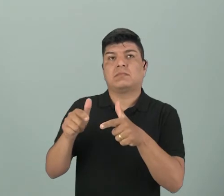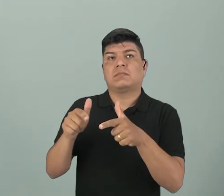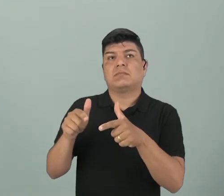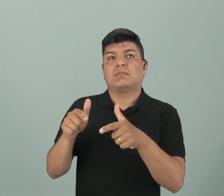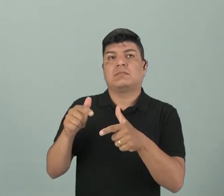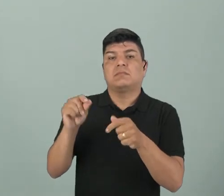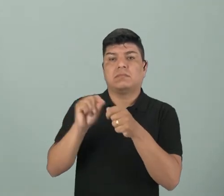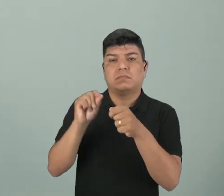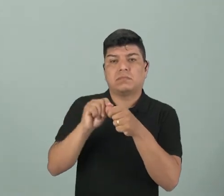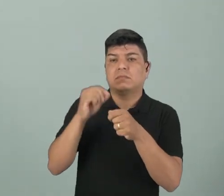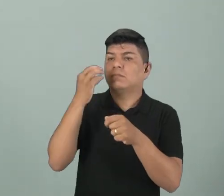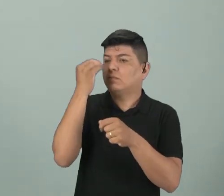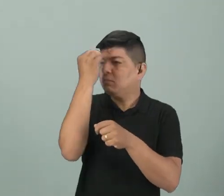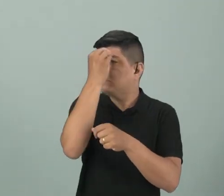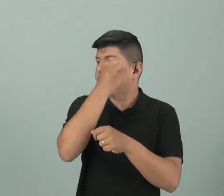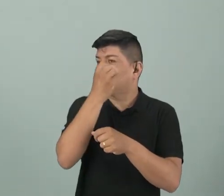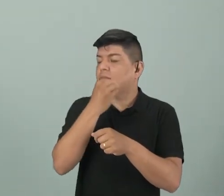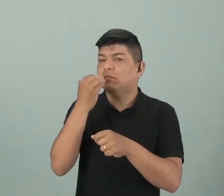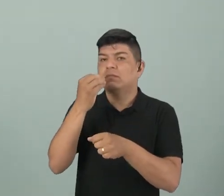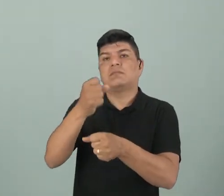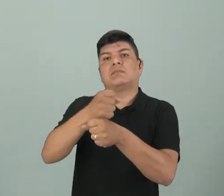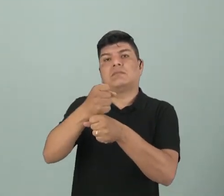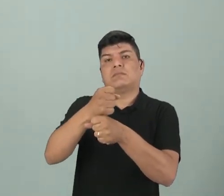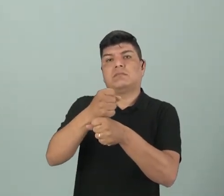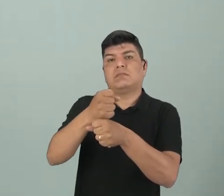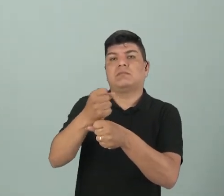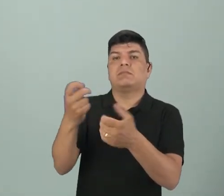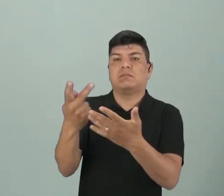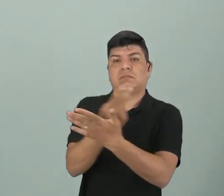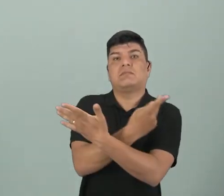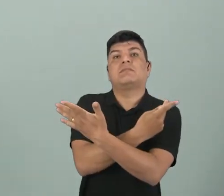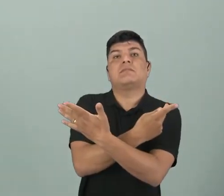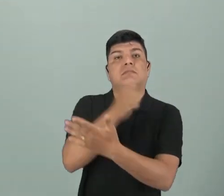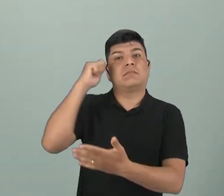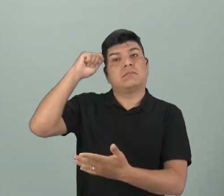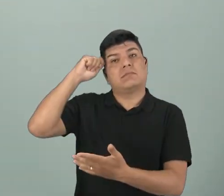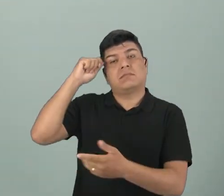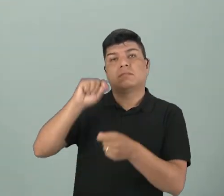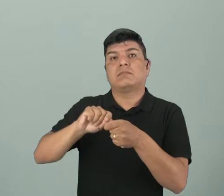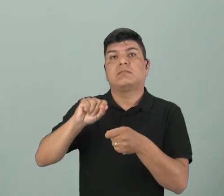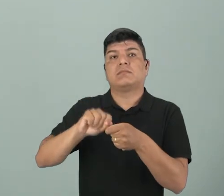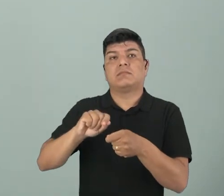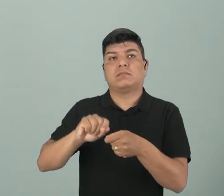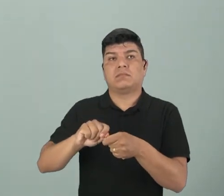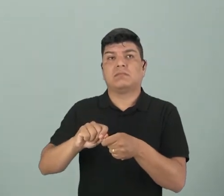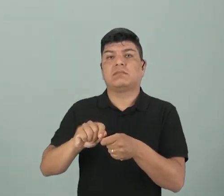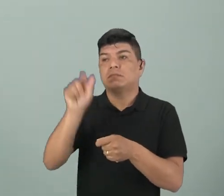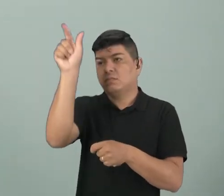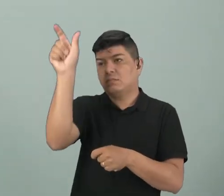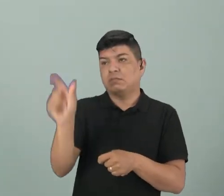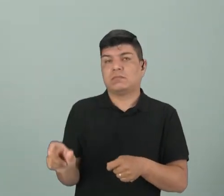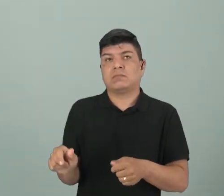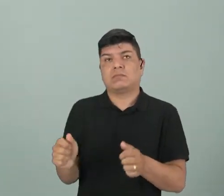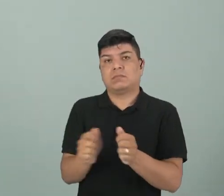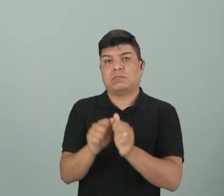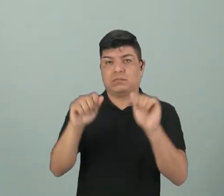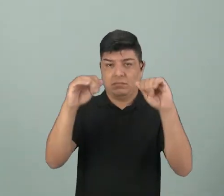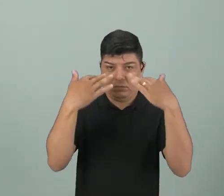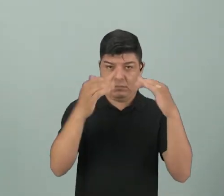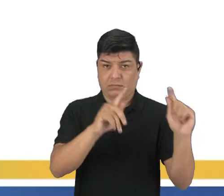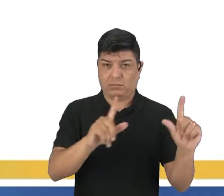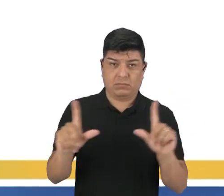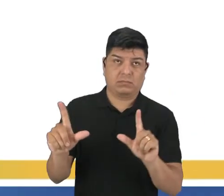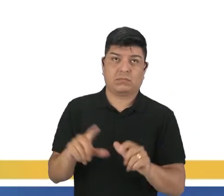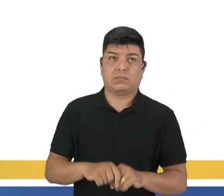fazendo a maquiagem conforme a época, conforme o trabalho que o ator vai fazer o personagem. Então, acompanhe comigo na telinha.